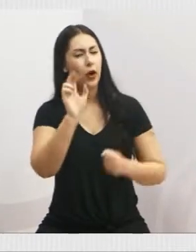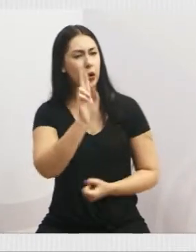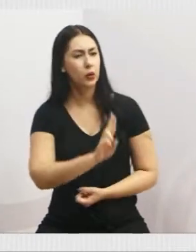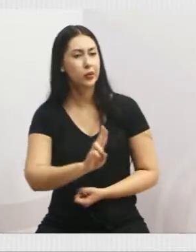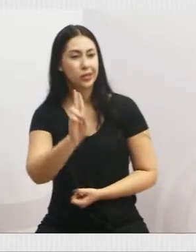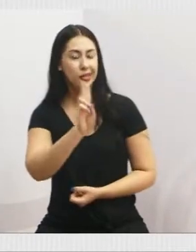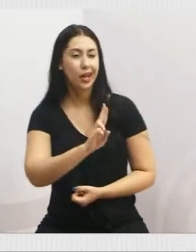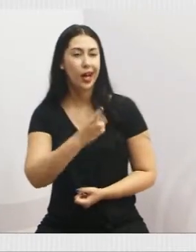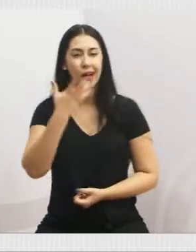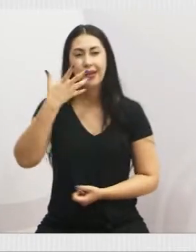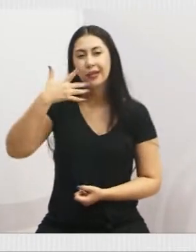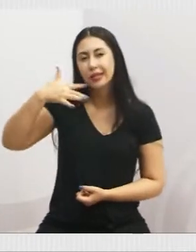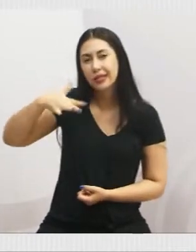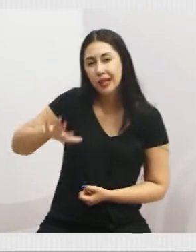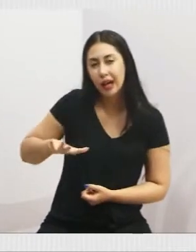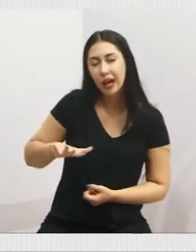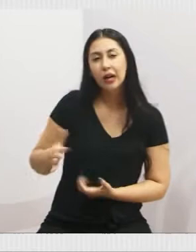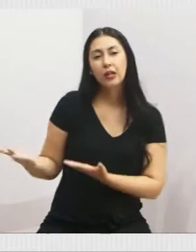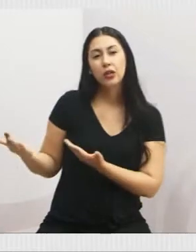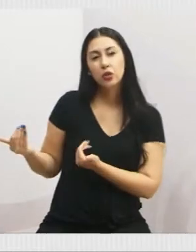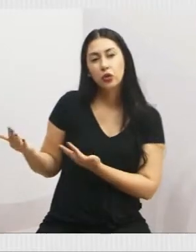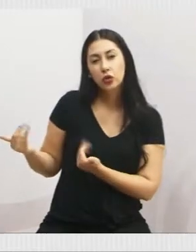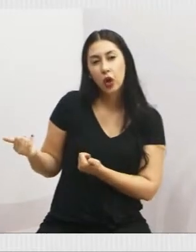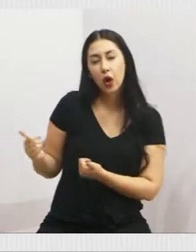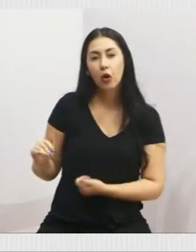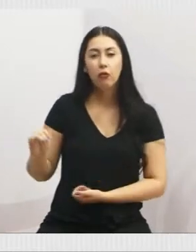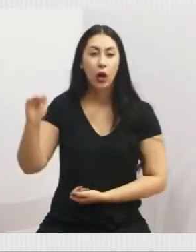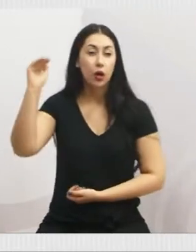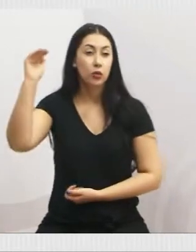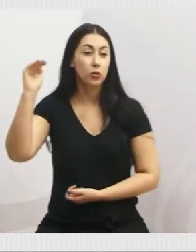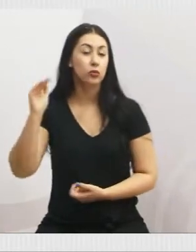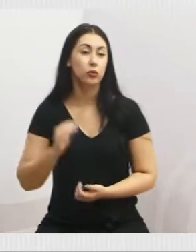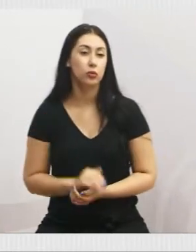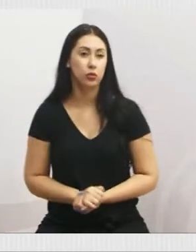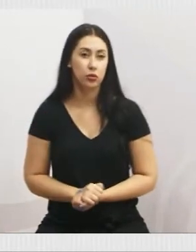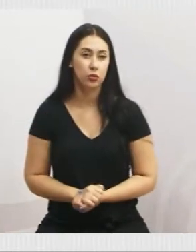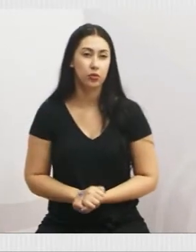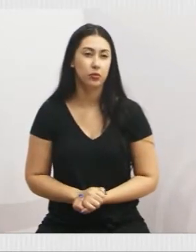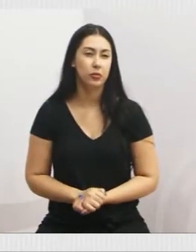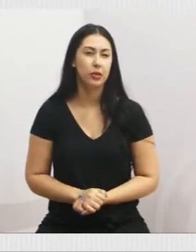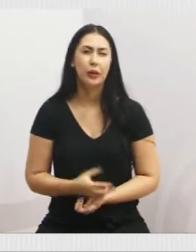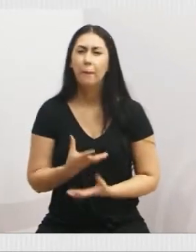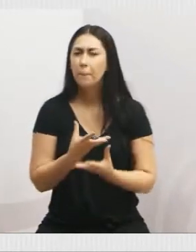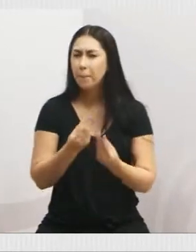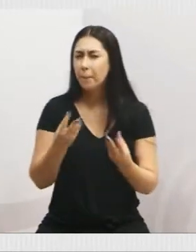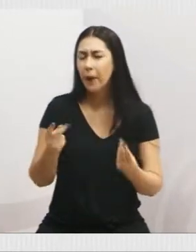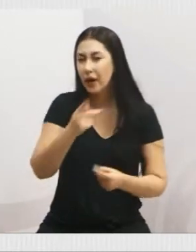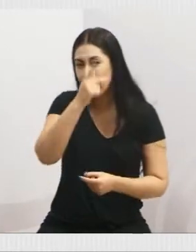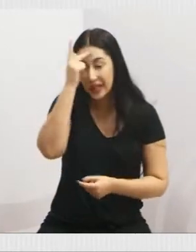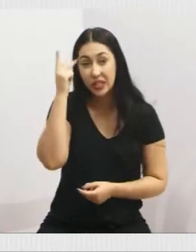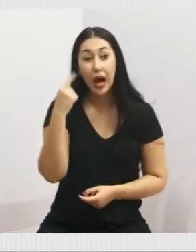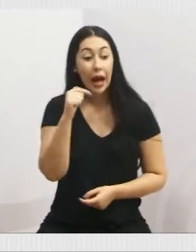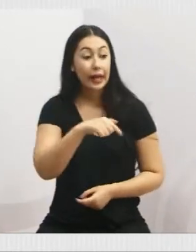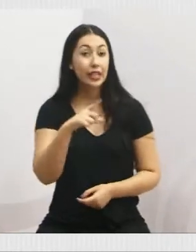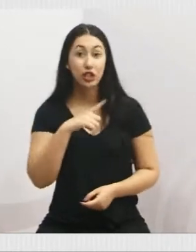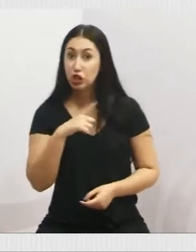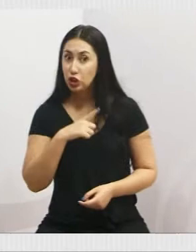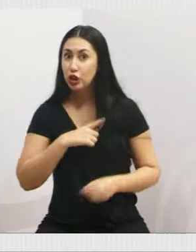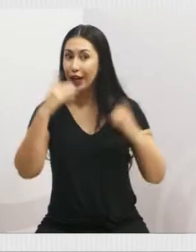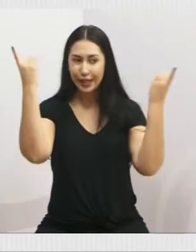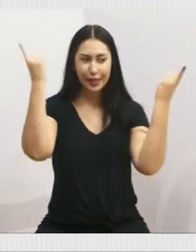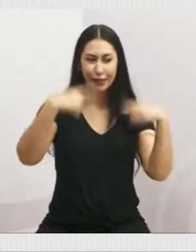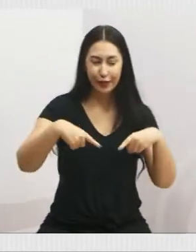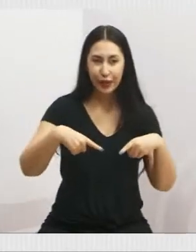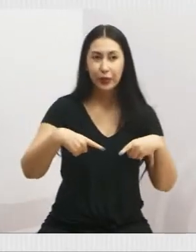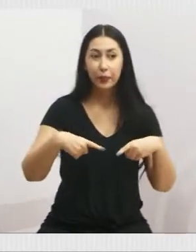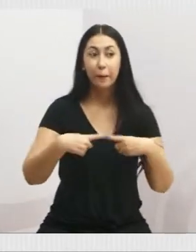para as nossas crianças, para os nossos jovens, para os adultos. Eram centenas de pessoas, trazíamos campeonato para cá e